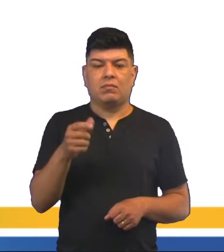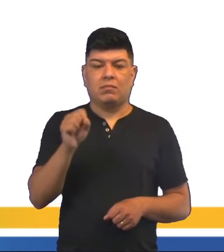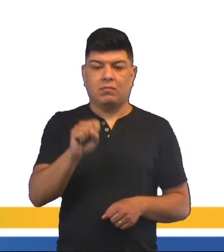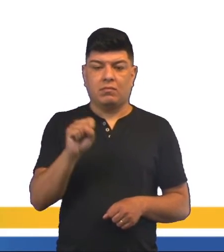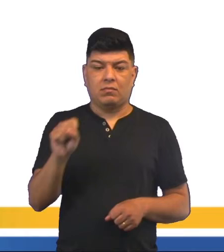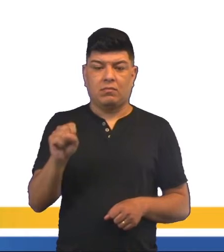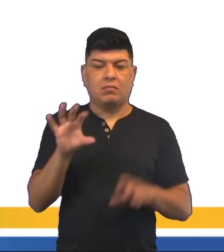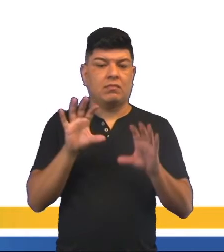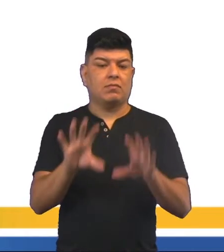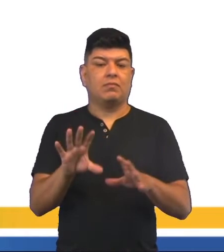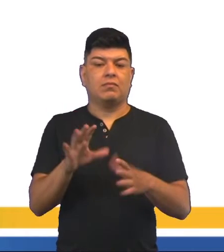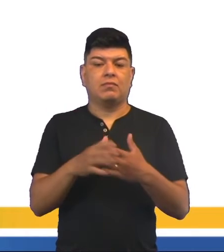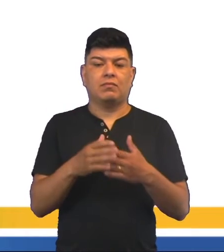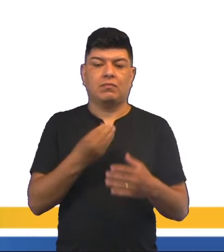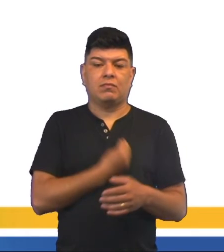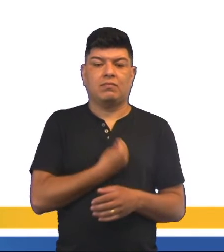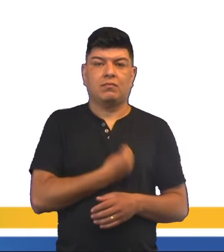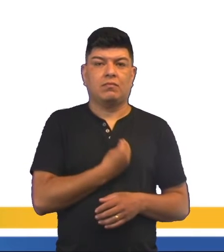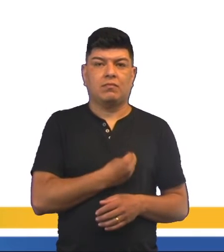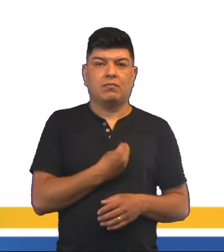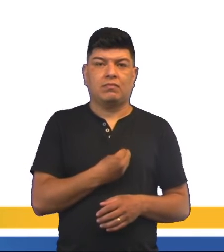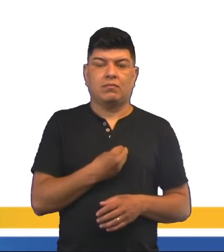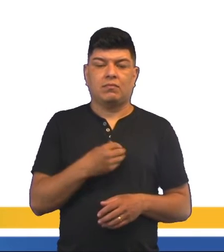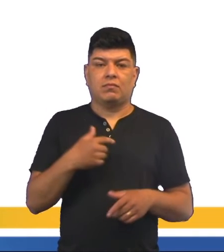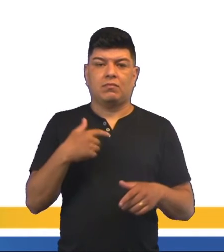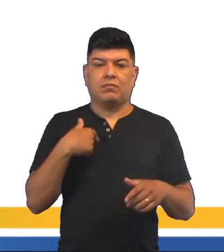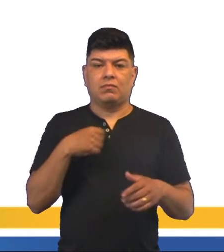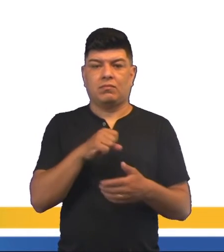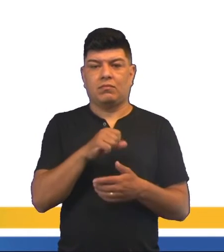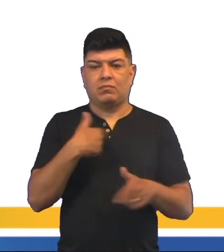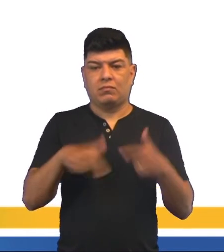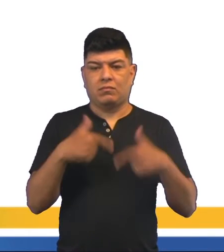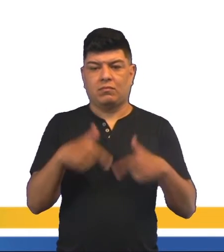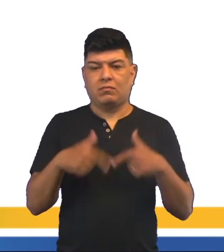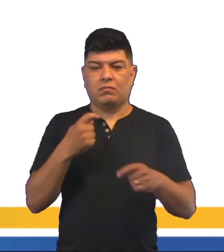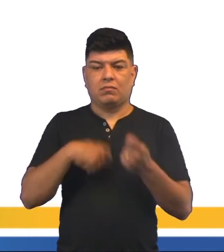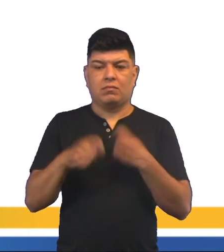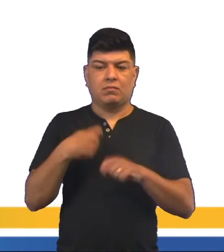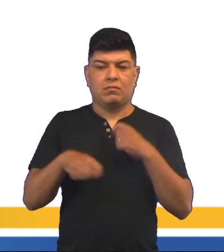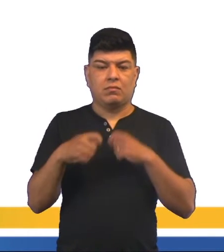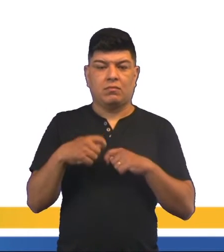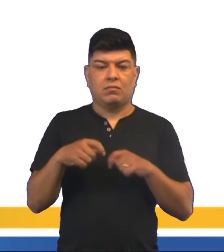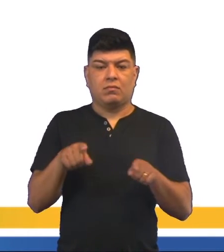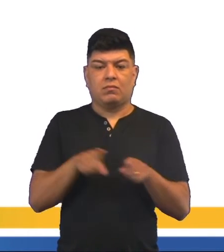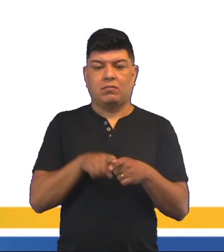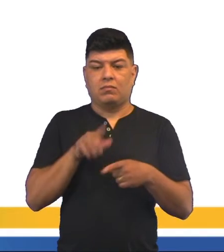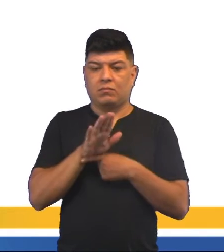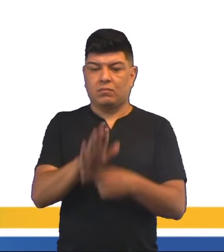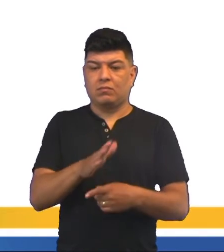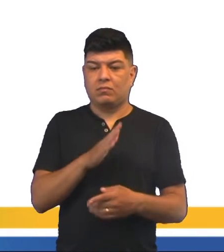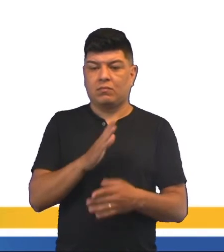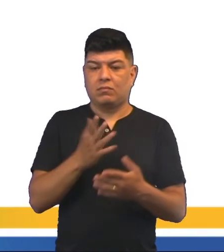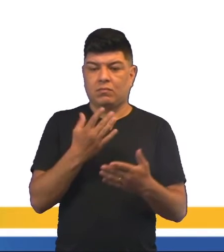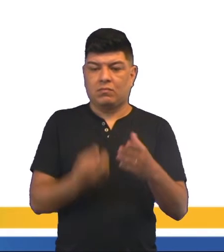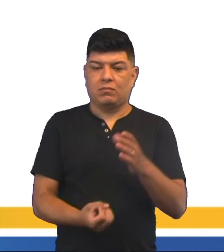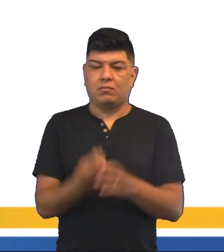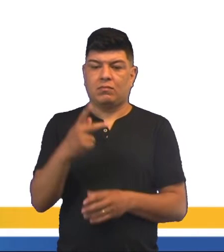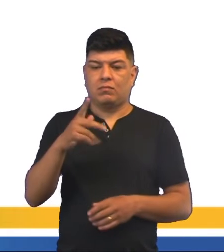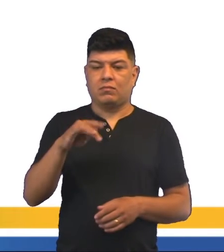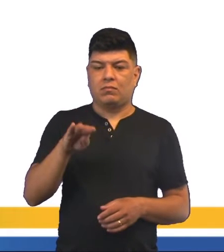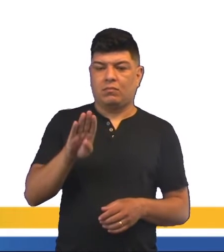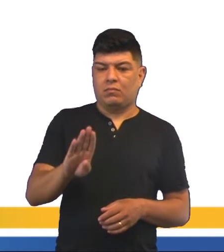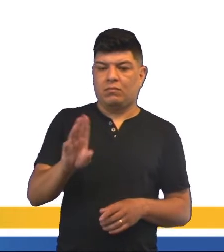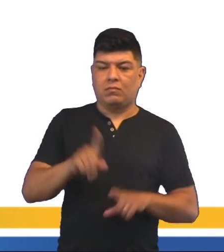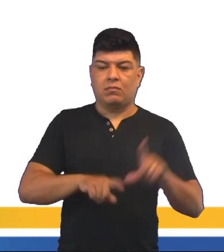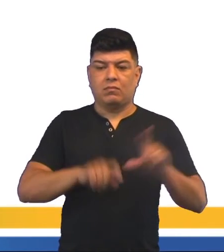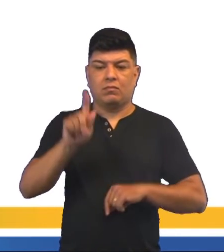17.636, considerando a participação setorial das atividades econômicas. Os serviços, né, contribuem com a maior parcela para a formação do PIB acreano,